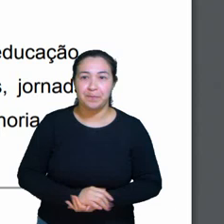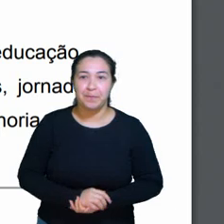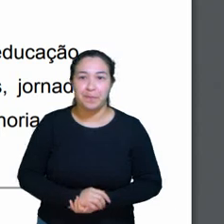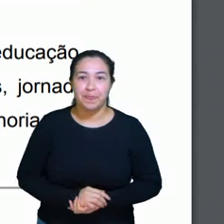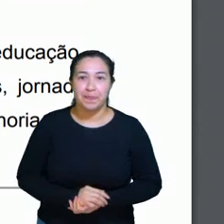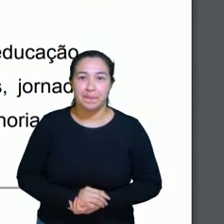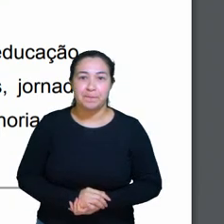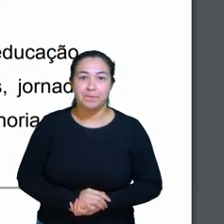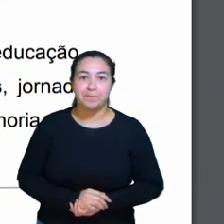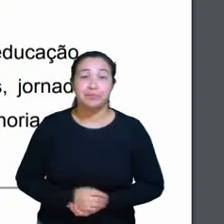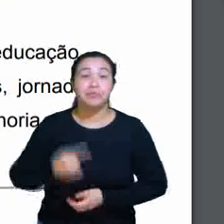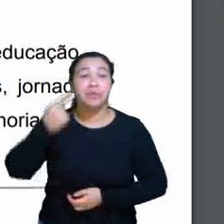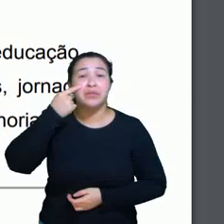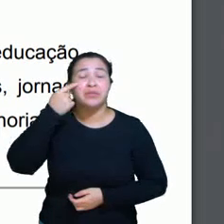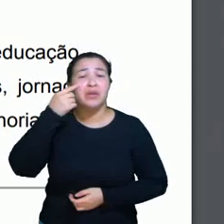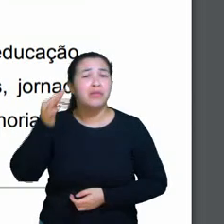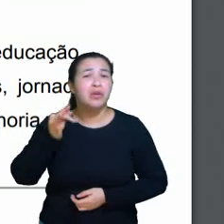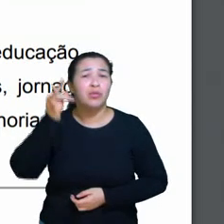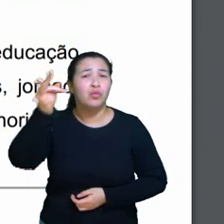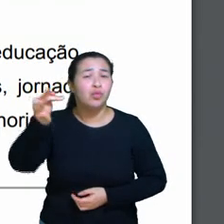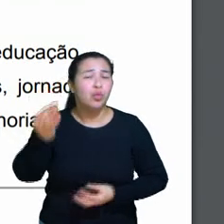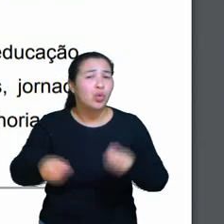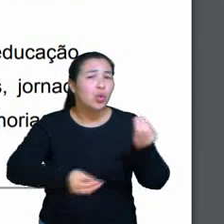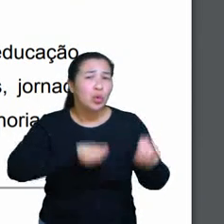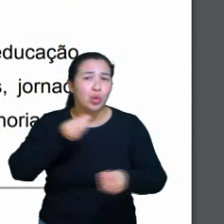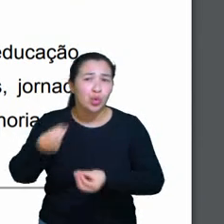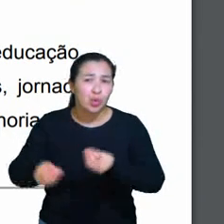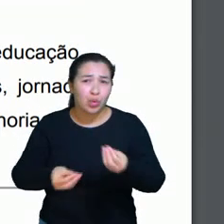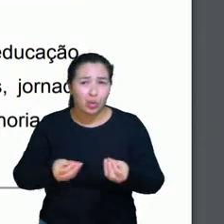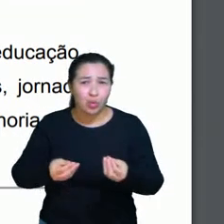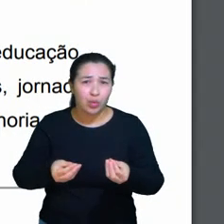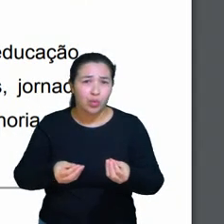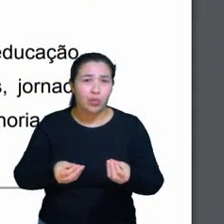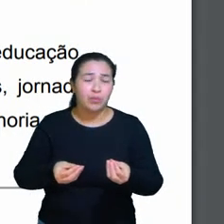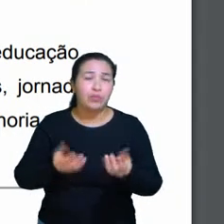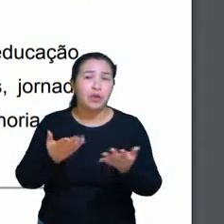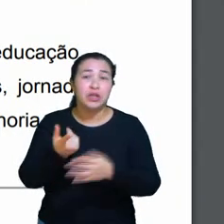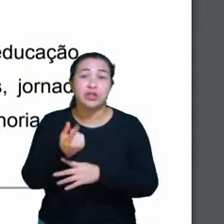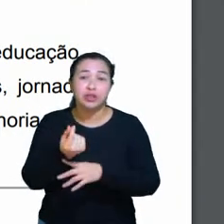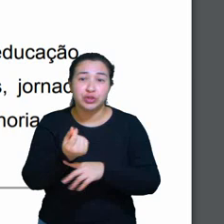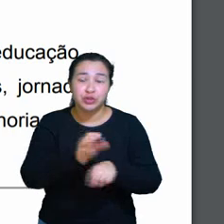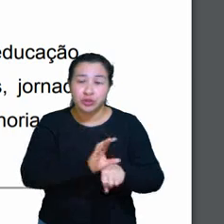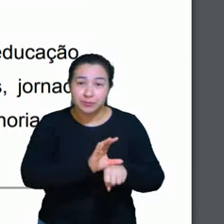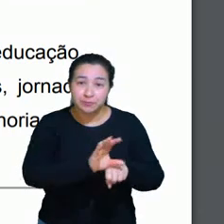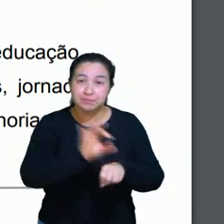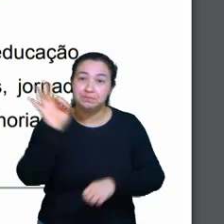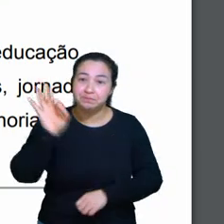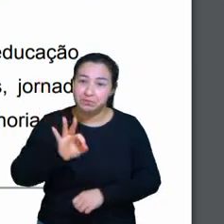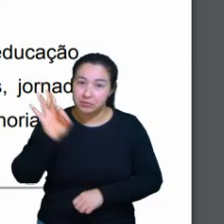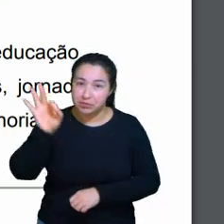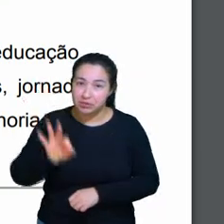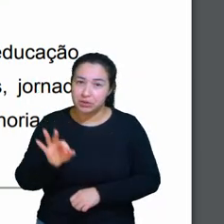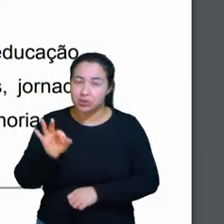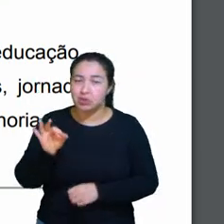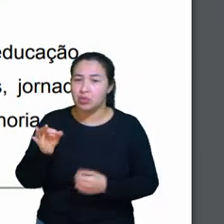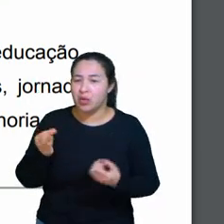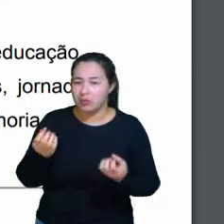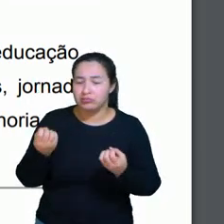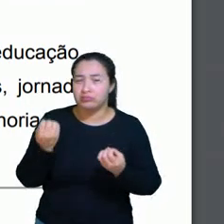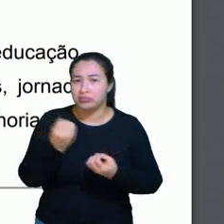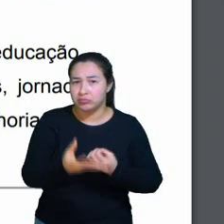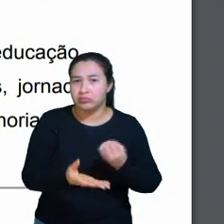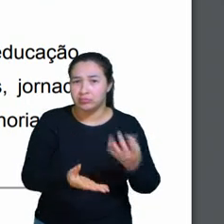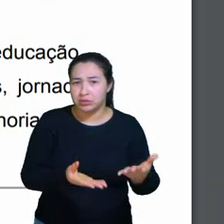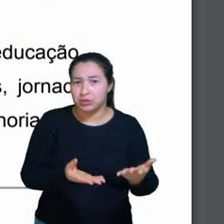prevendo a destinação de um percentual permanente de recursos públicos para a oferta de Formação Inicial